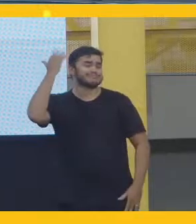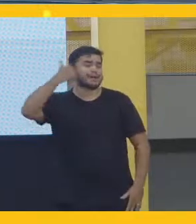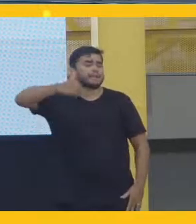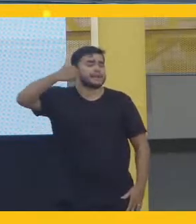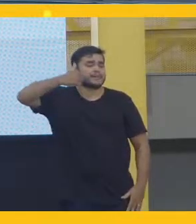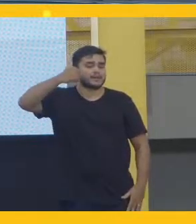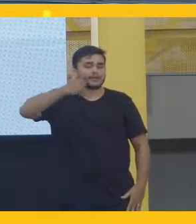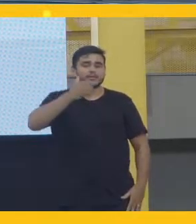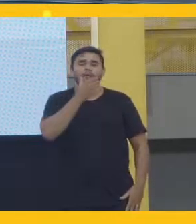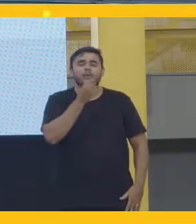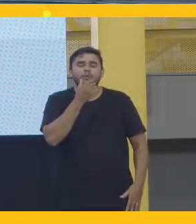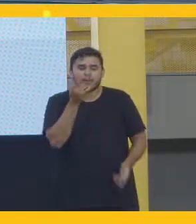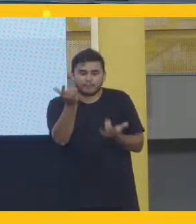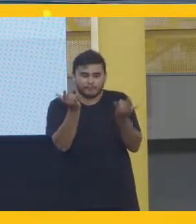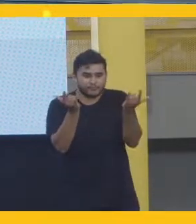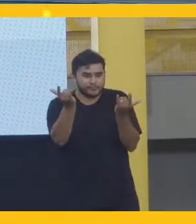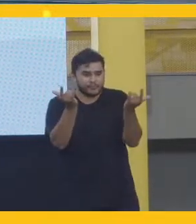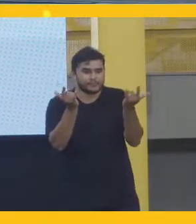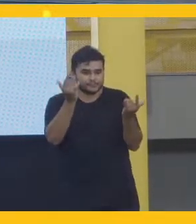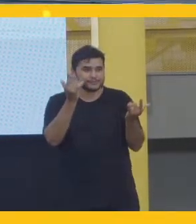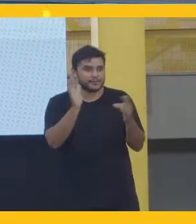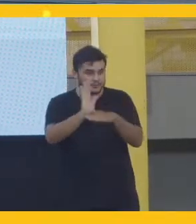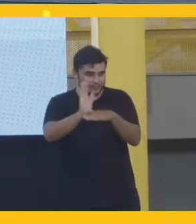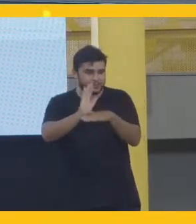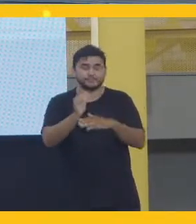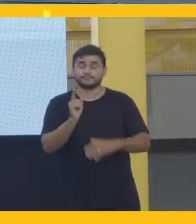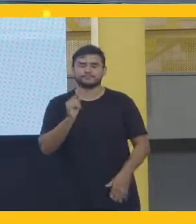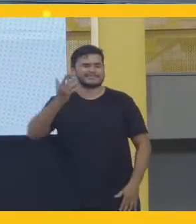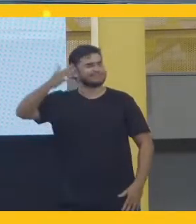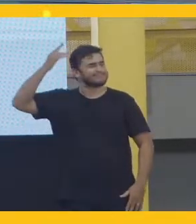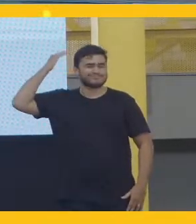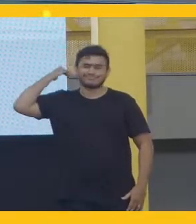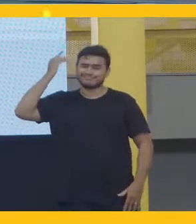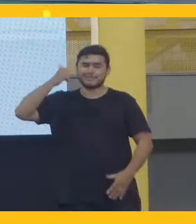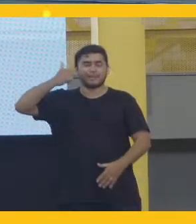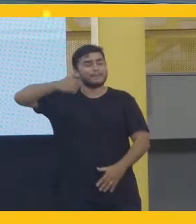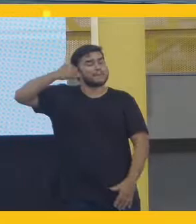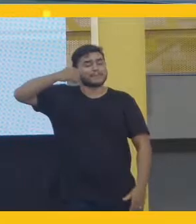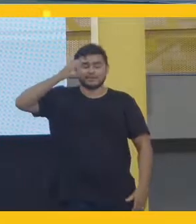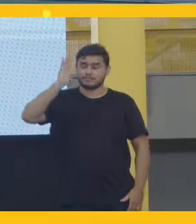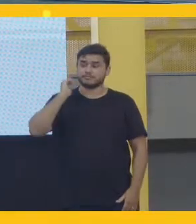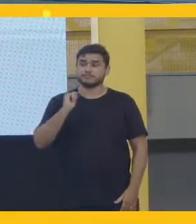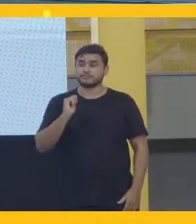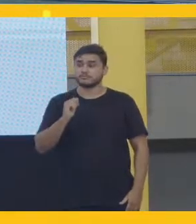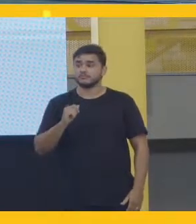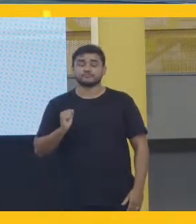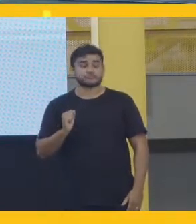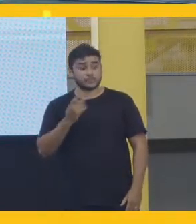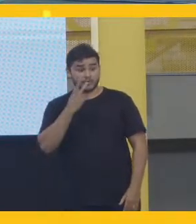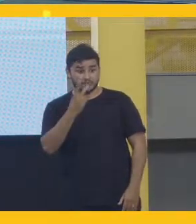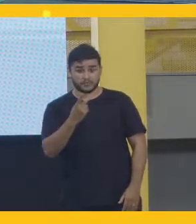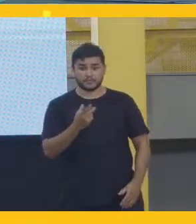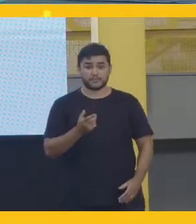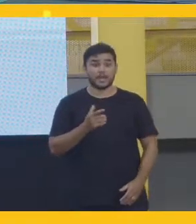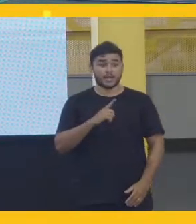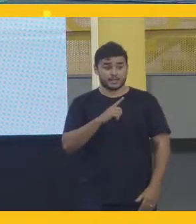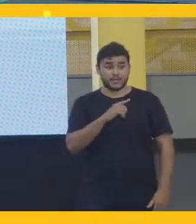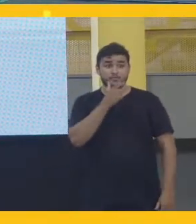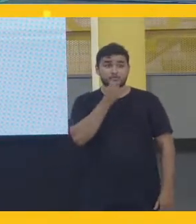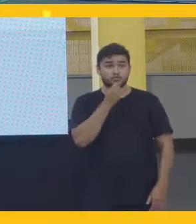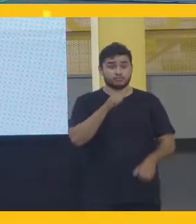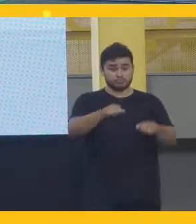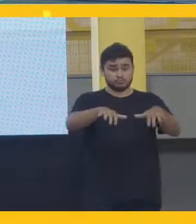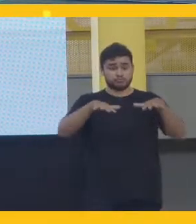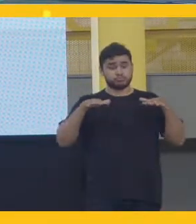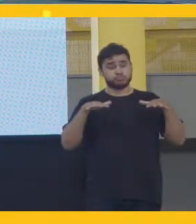Tobey Maguire, né? Vixe, é o novo. E no meio do filme a galera tinha uns meninos com um laser. E você